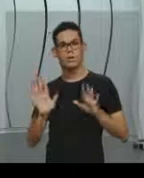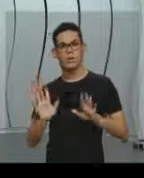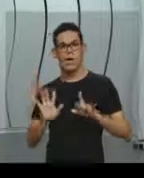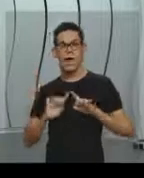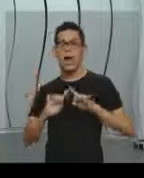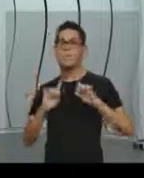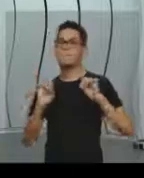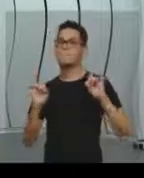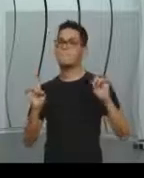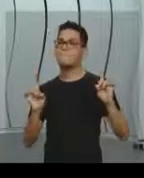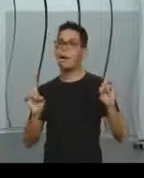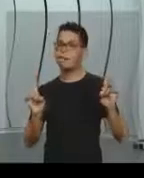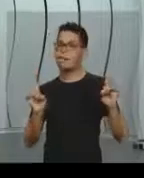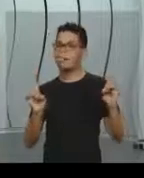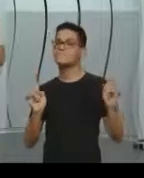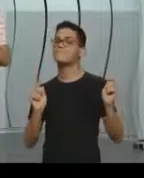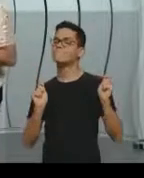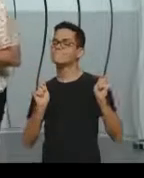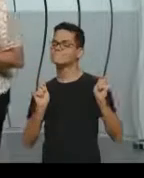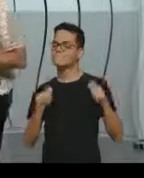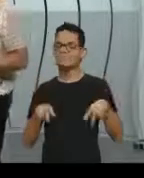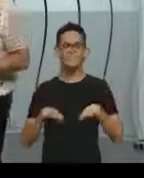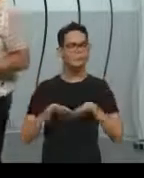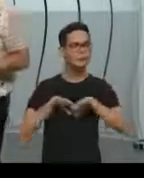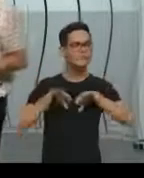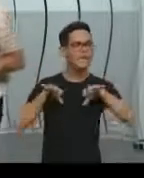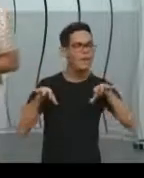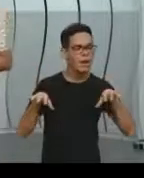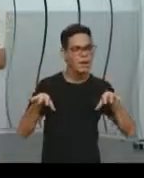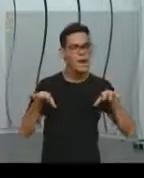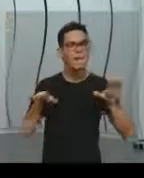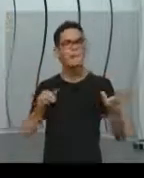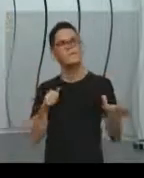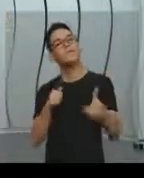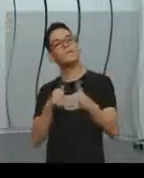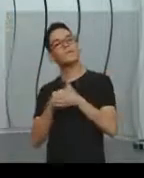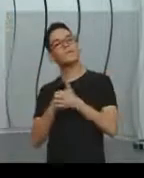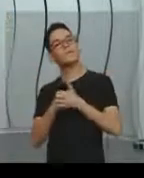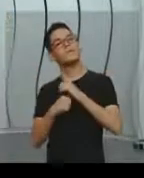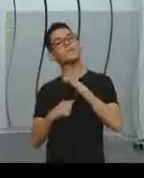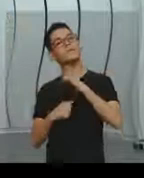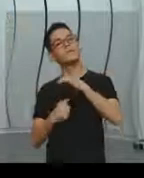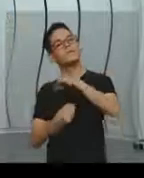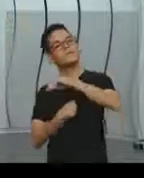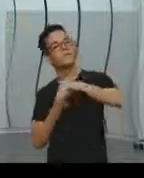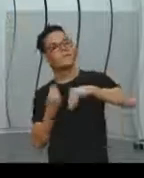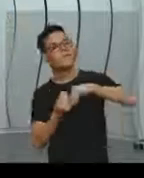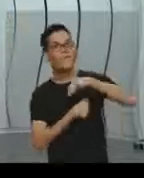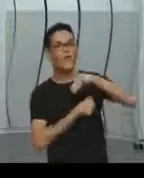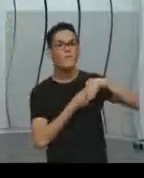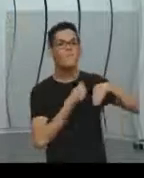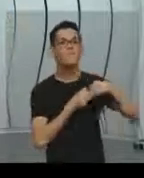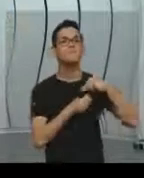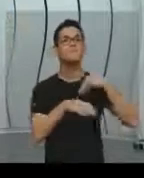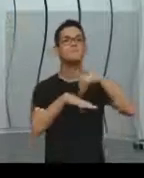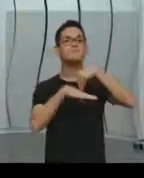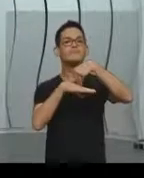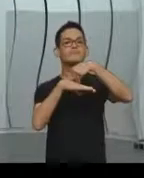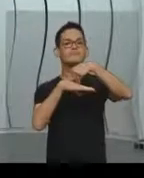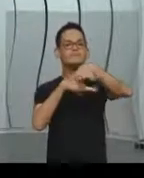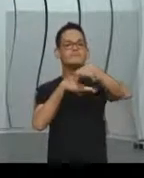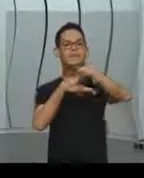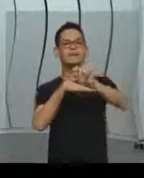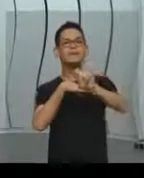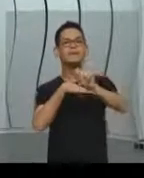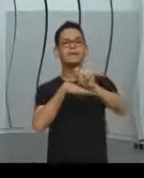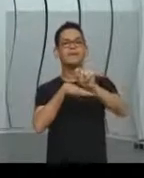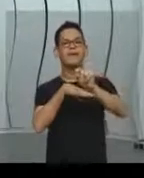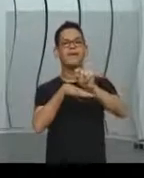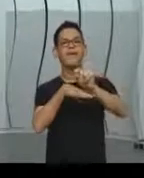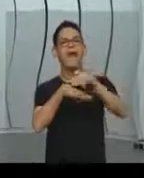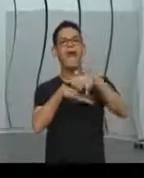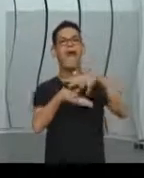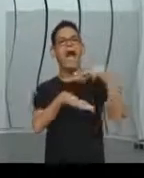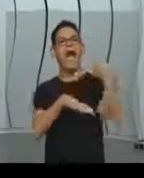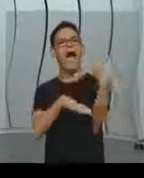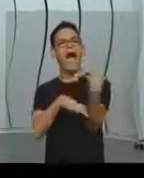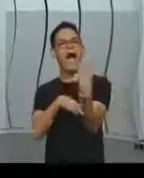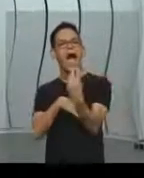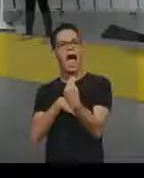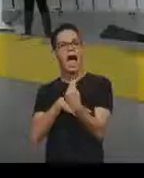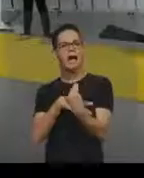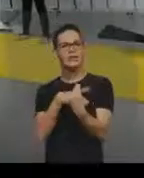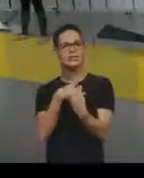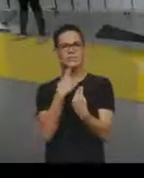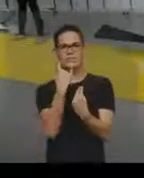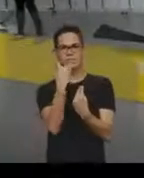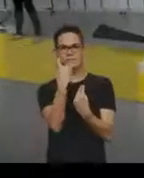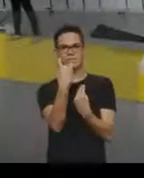dos bastidores, nós teremos muito a falar sobre a questão da arte que